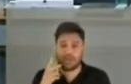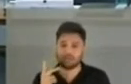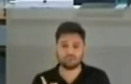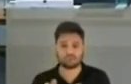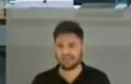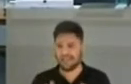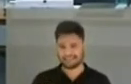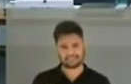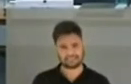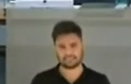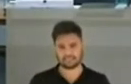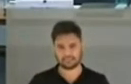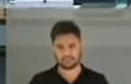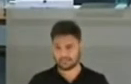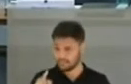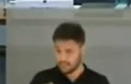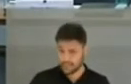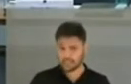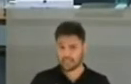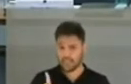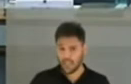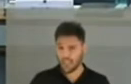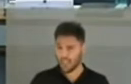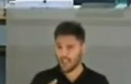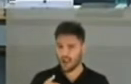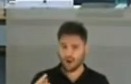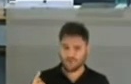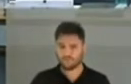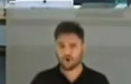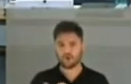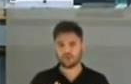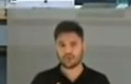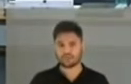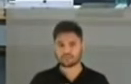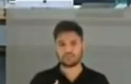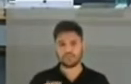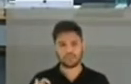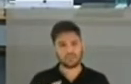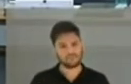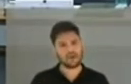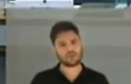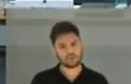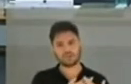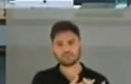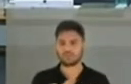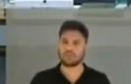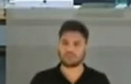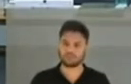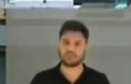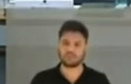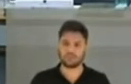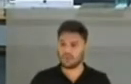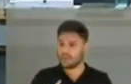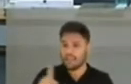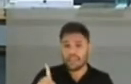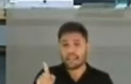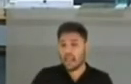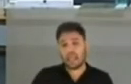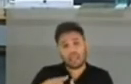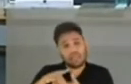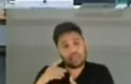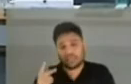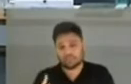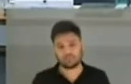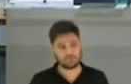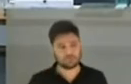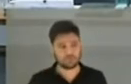tipo. Isso aqui é uma cinte a essa comissão parlamentar. Senador Randolfe, não generalize. Vamos. Ele é liderado por Vossa Excelência,